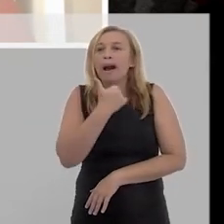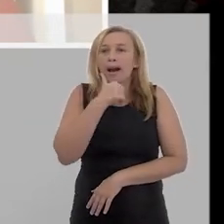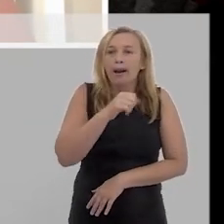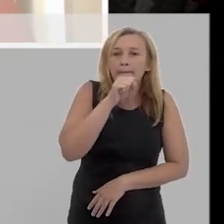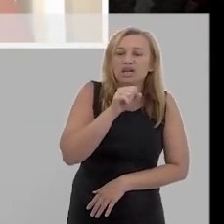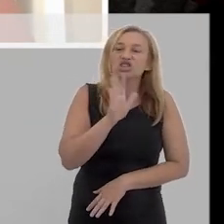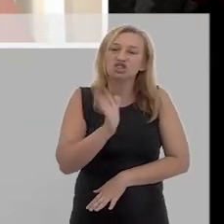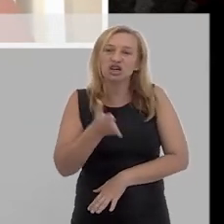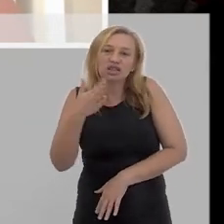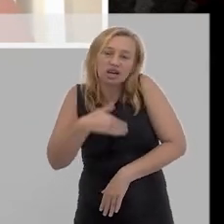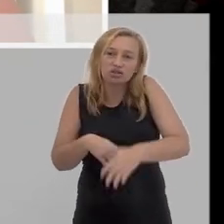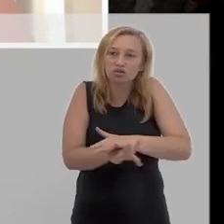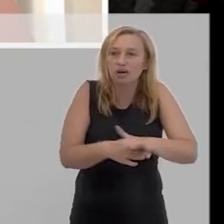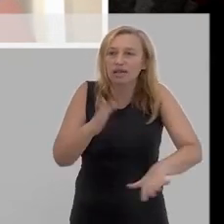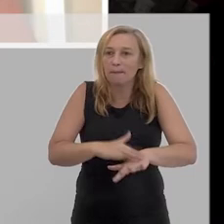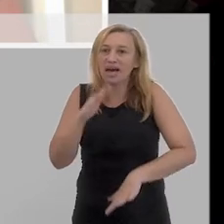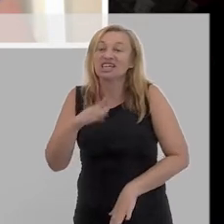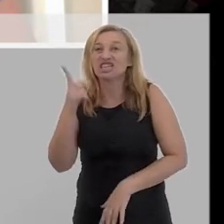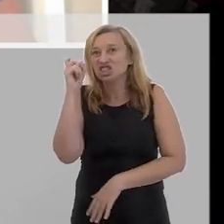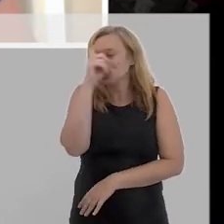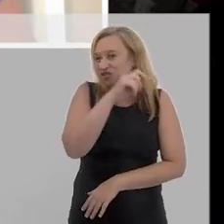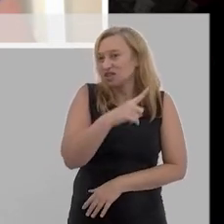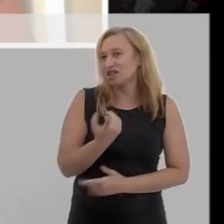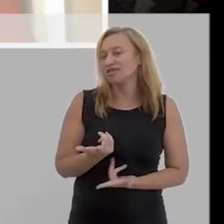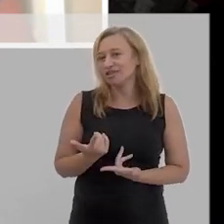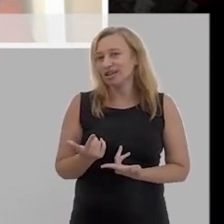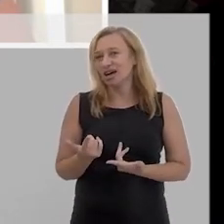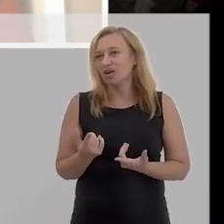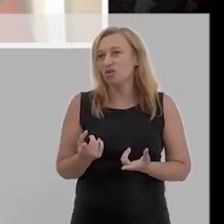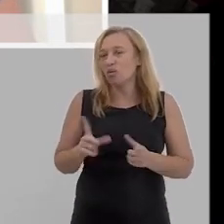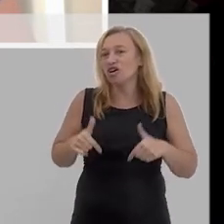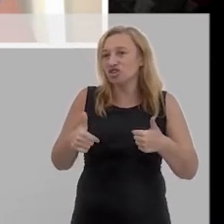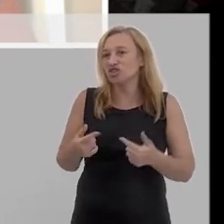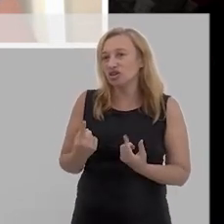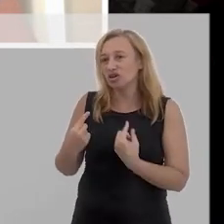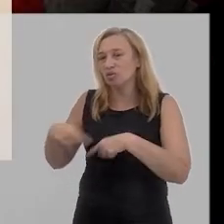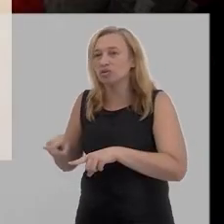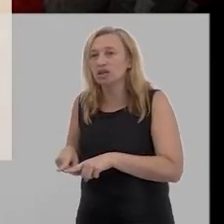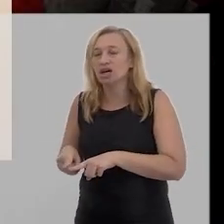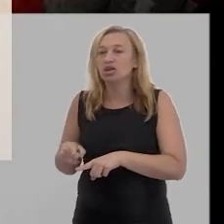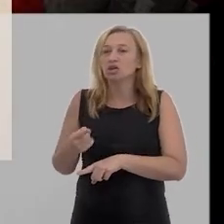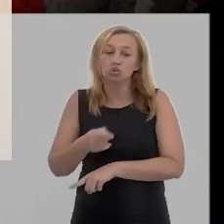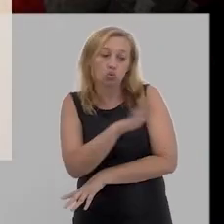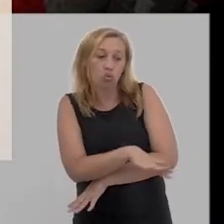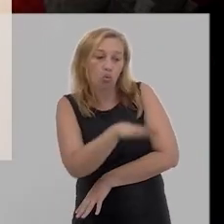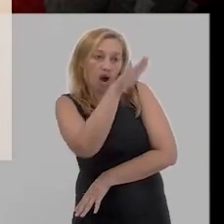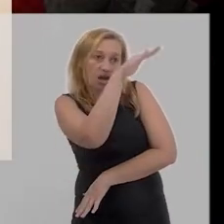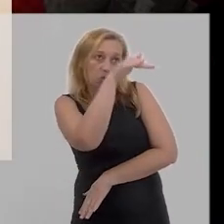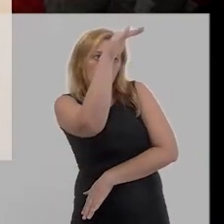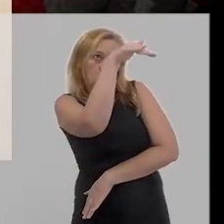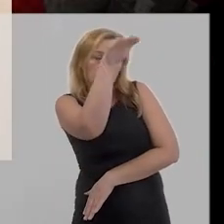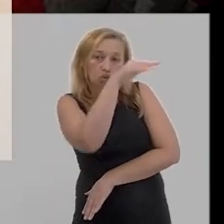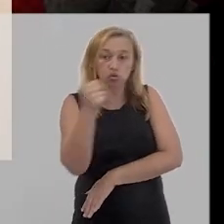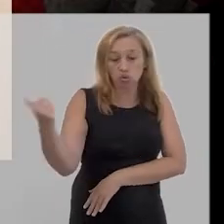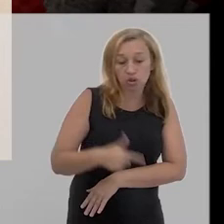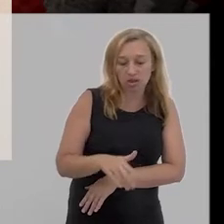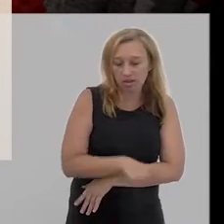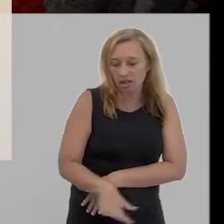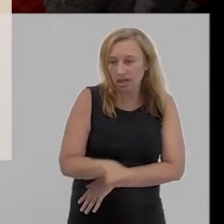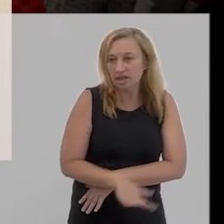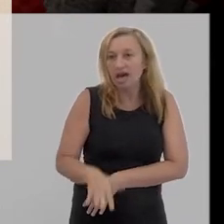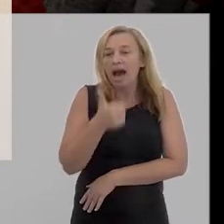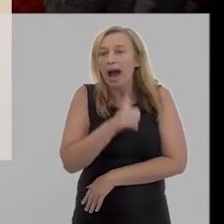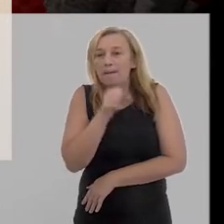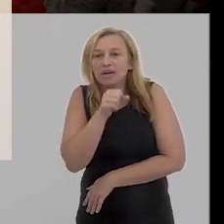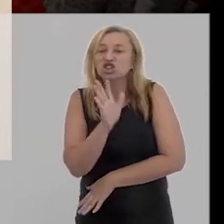estão mais acostumadas. Eu acho até que é mais difícil lidar com esses eventos adversos no adulto do que na criança, porque na criança a